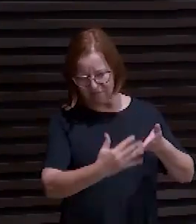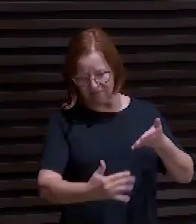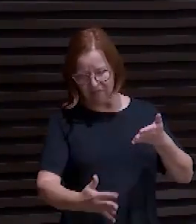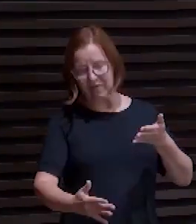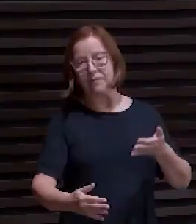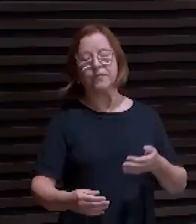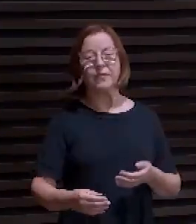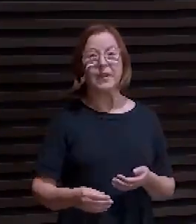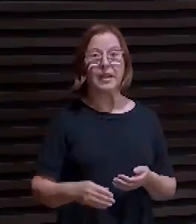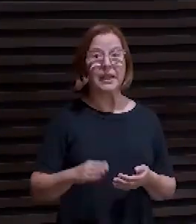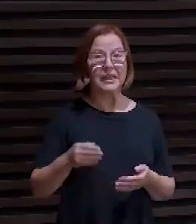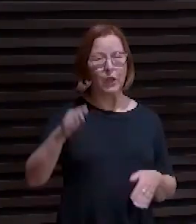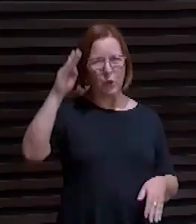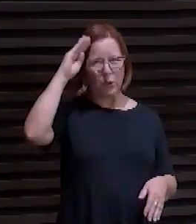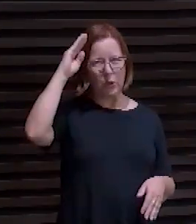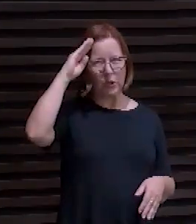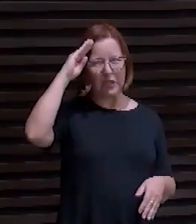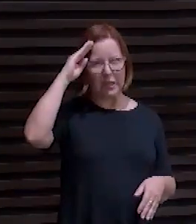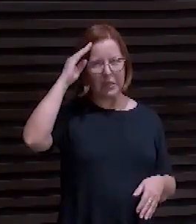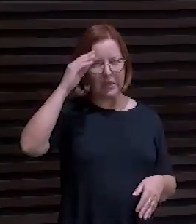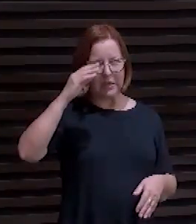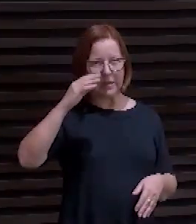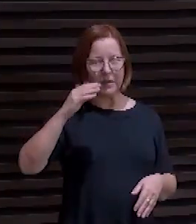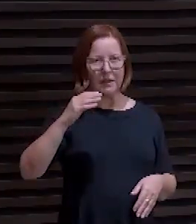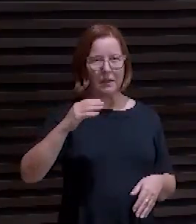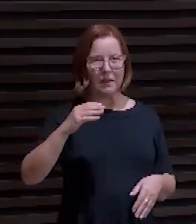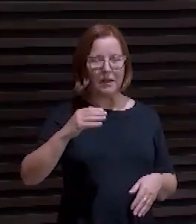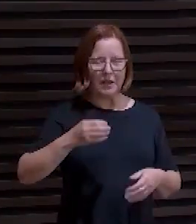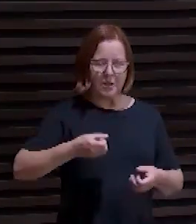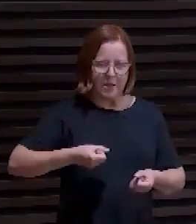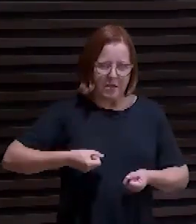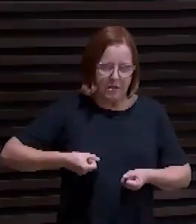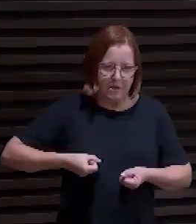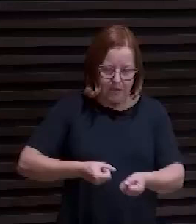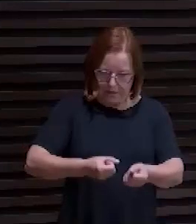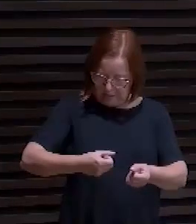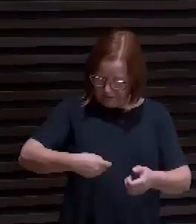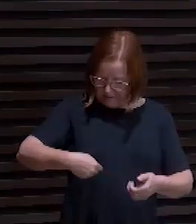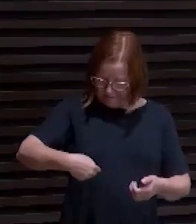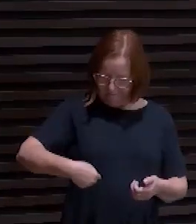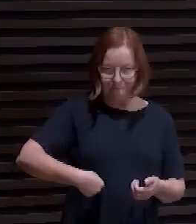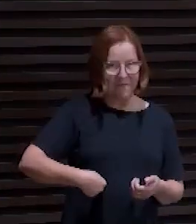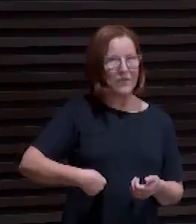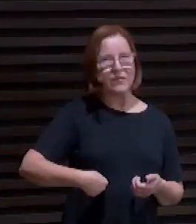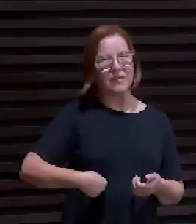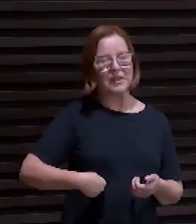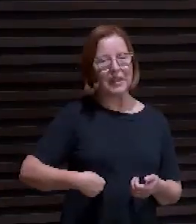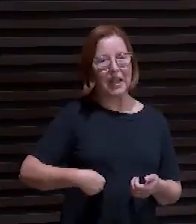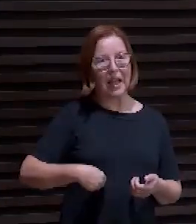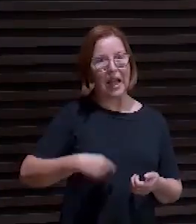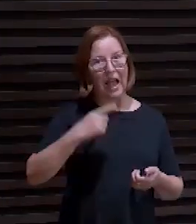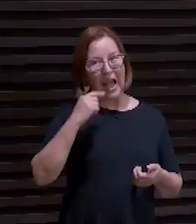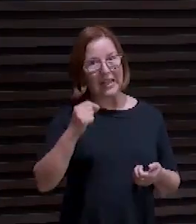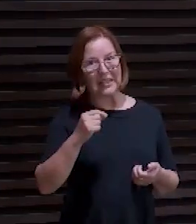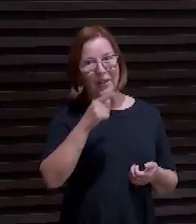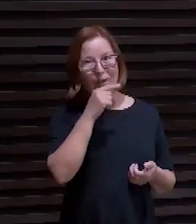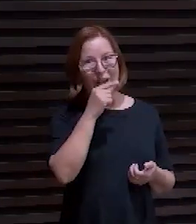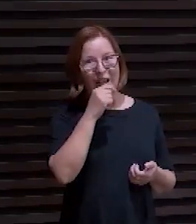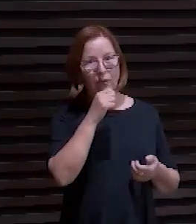na última estocada, saiu água com sangue, que são os elementos da